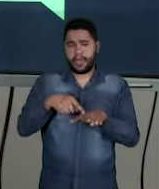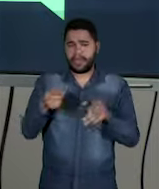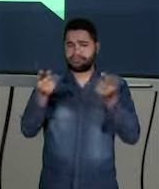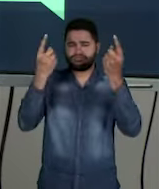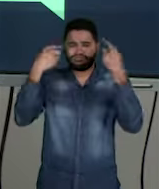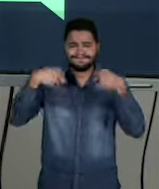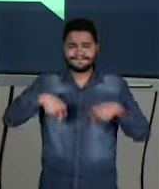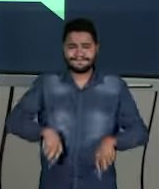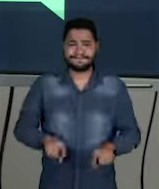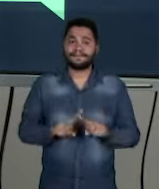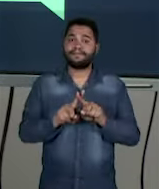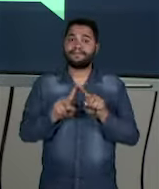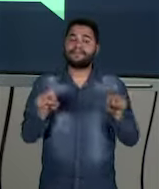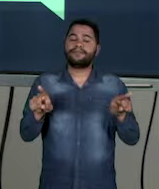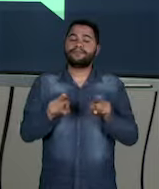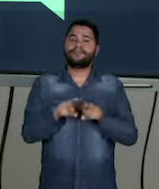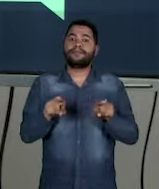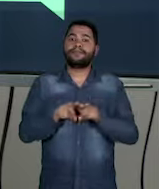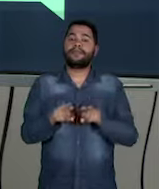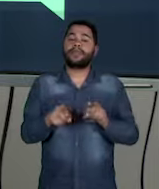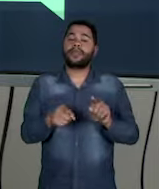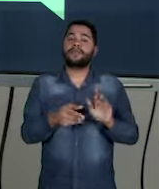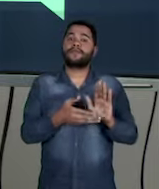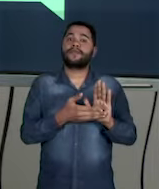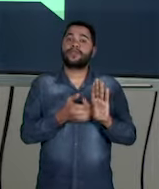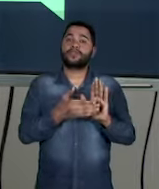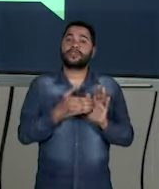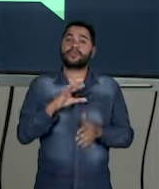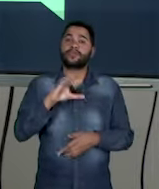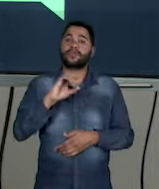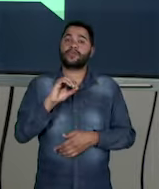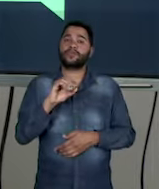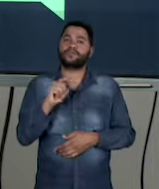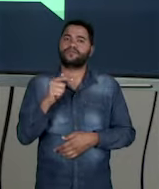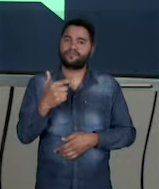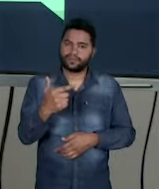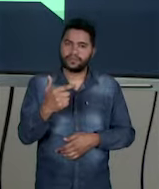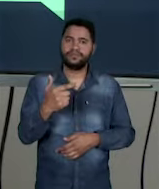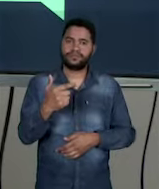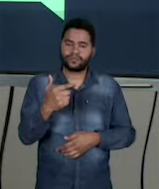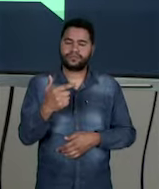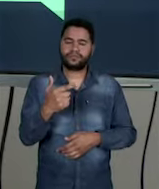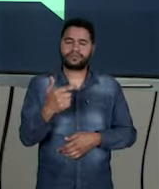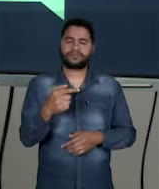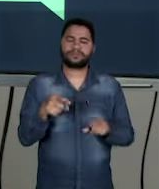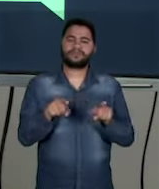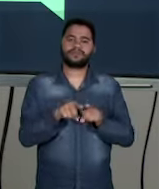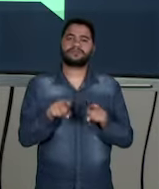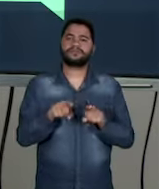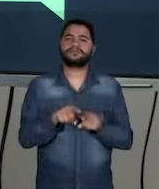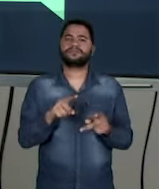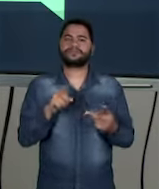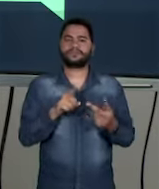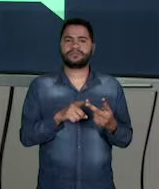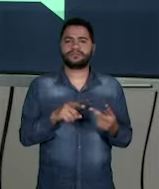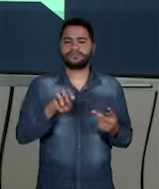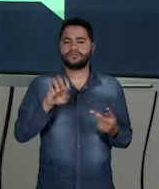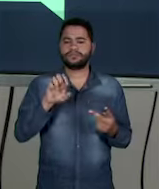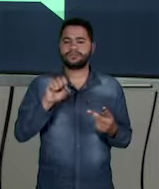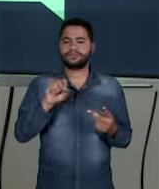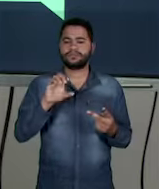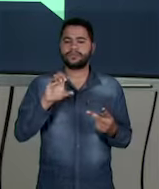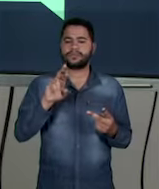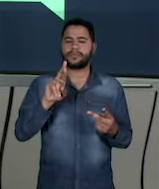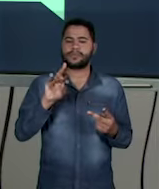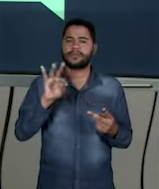quem vai trazer, retirar o gás carbônico e as excretas das células, os